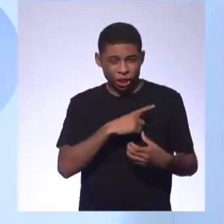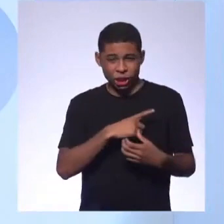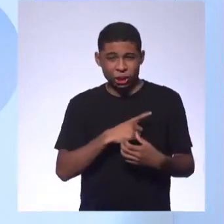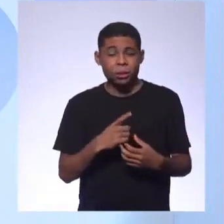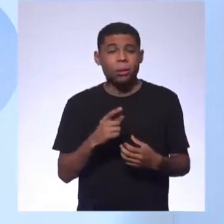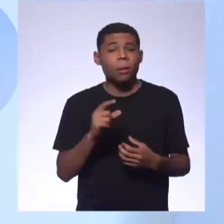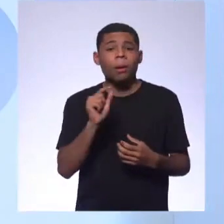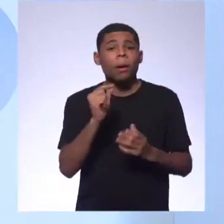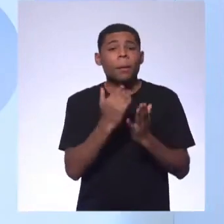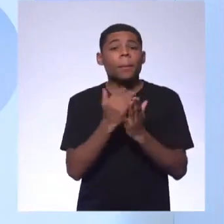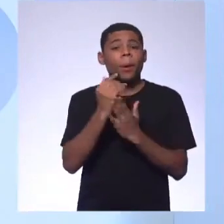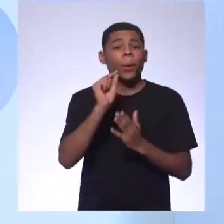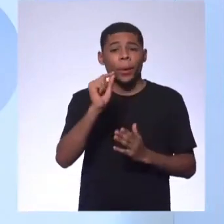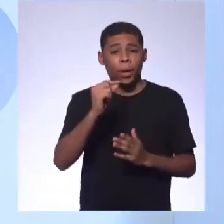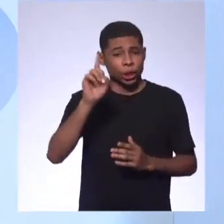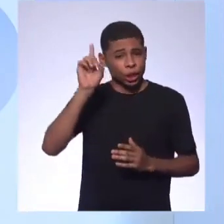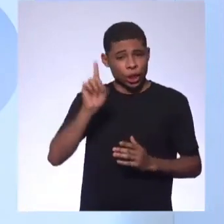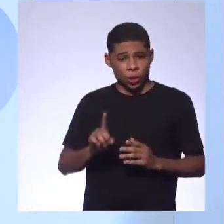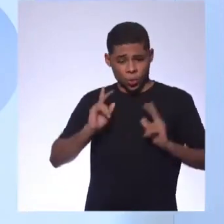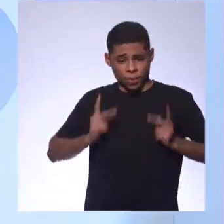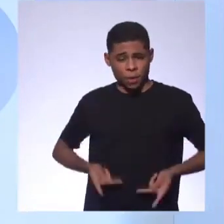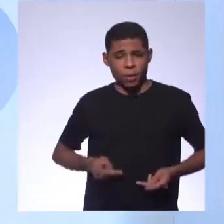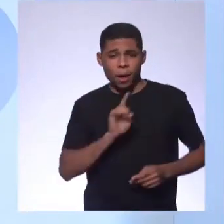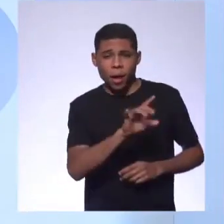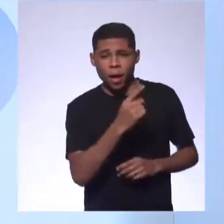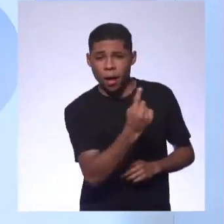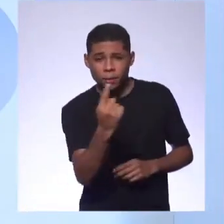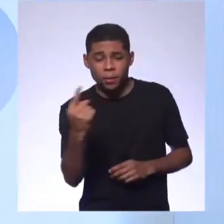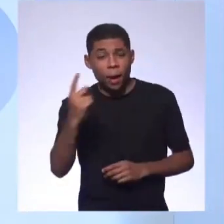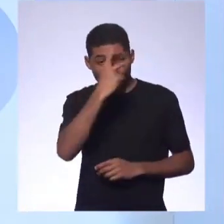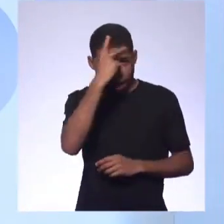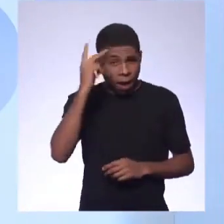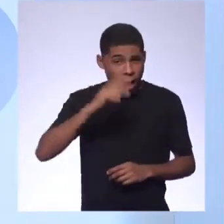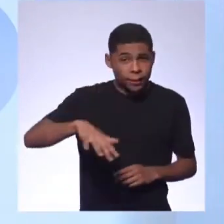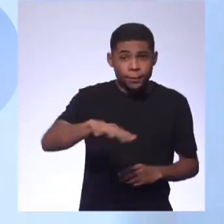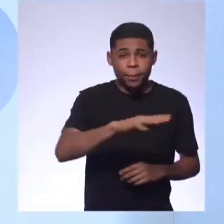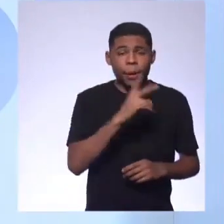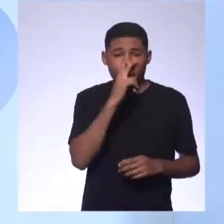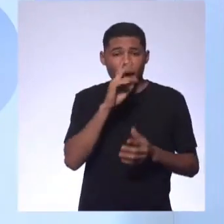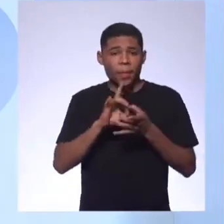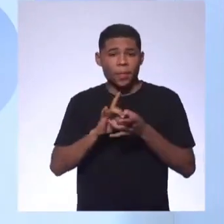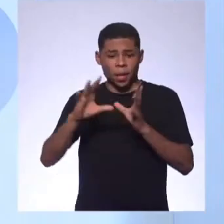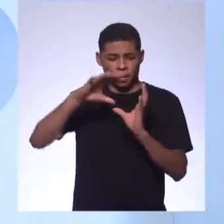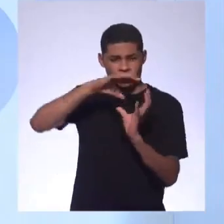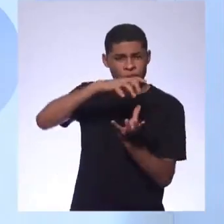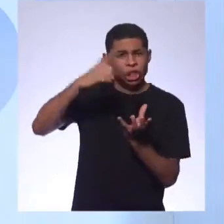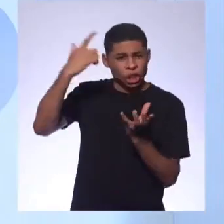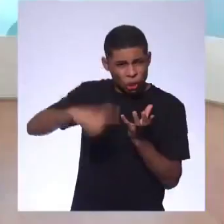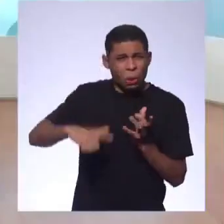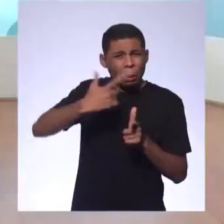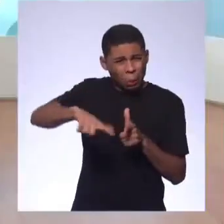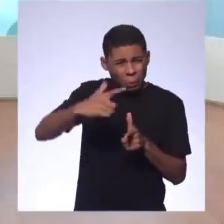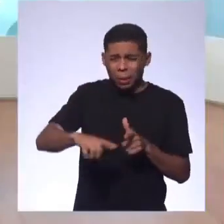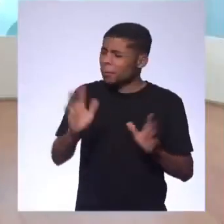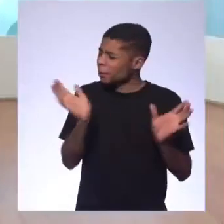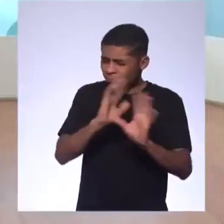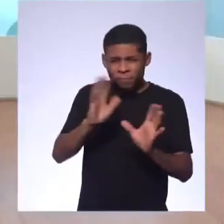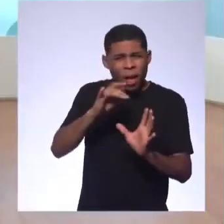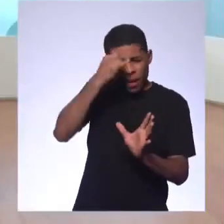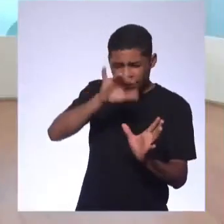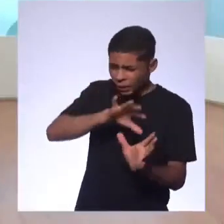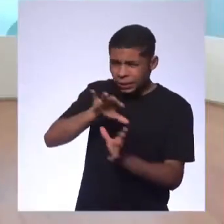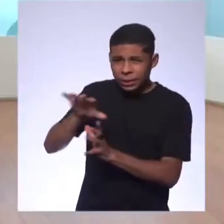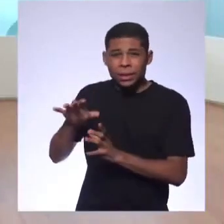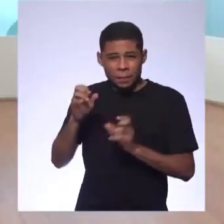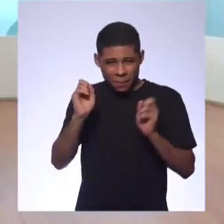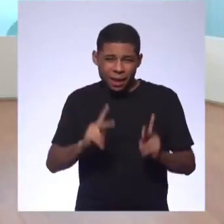produzindo a Carta dos Direitos Humanos para que as pessoas não deixassem que a humanidade passasse por tudo isso novamente. Meu